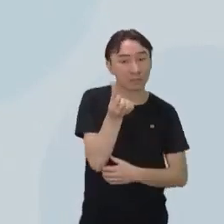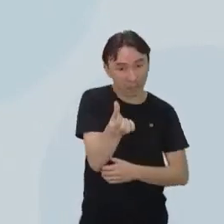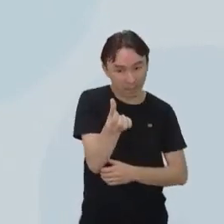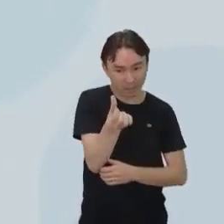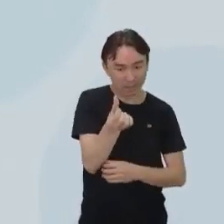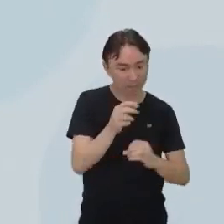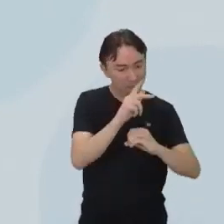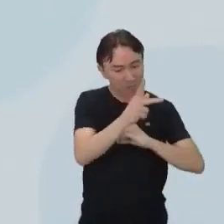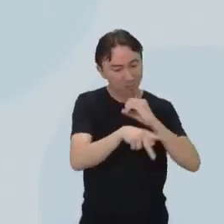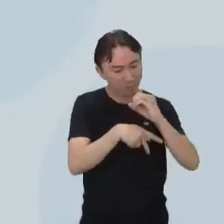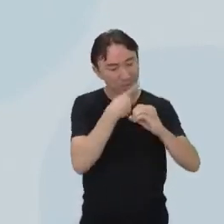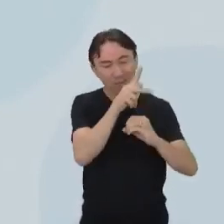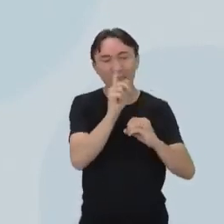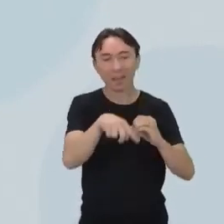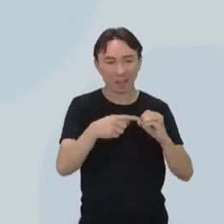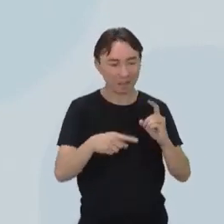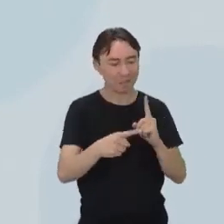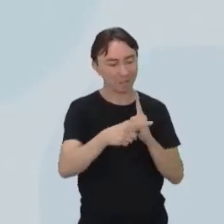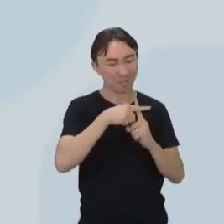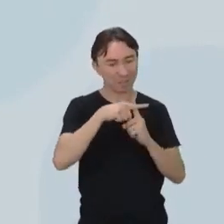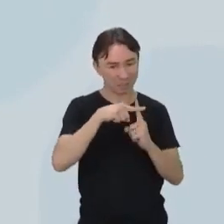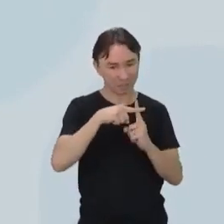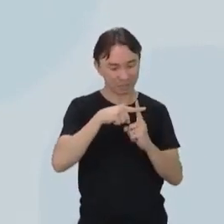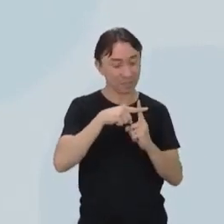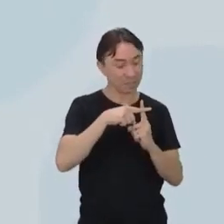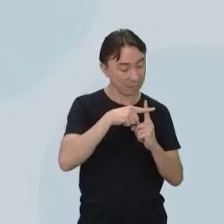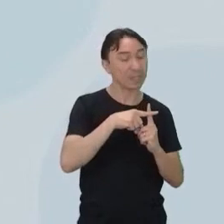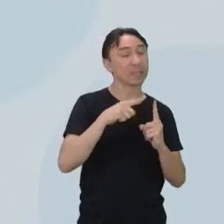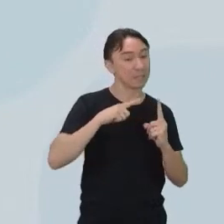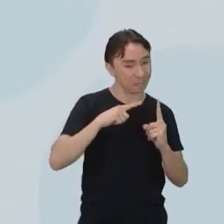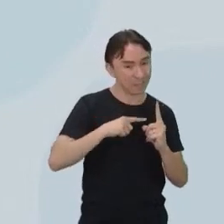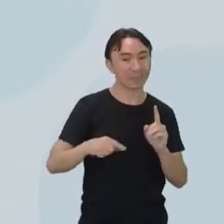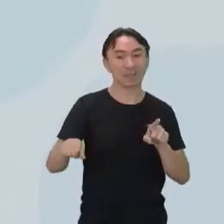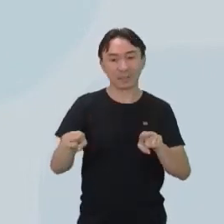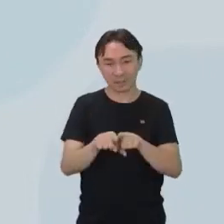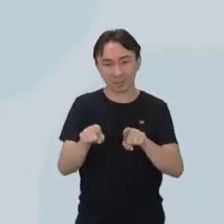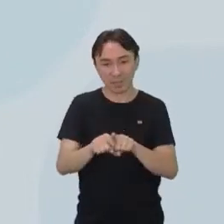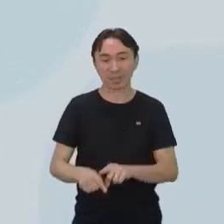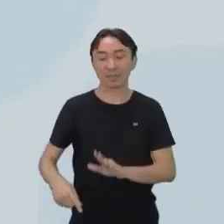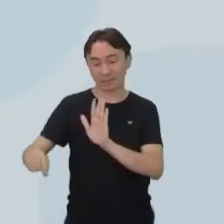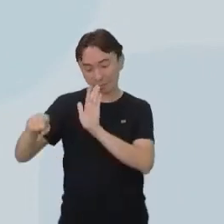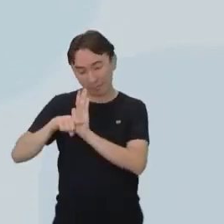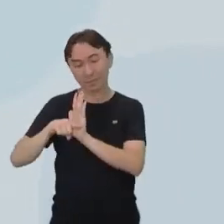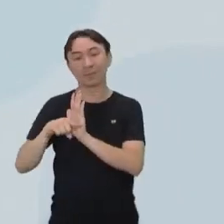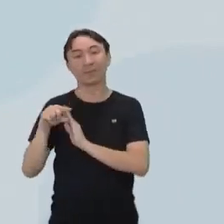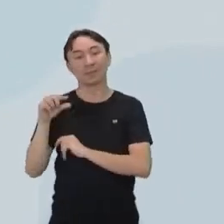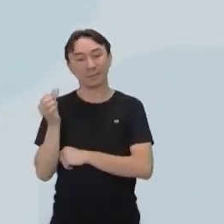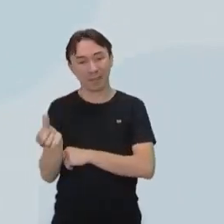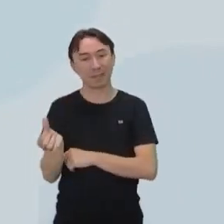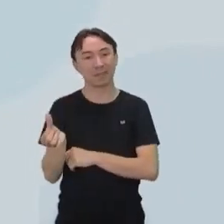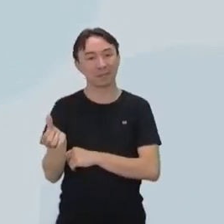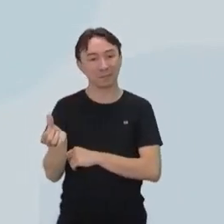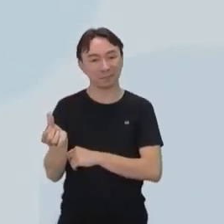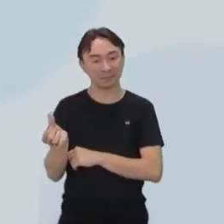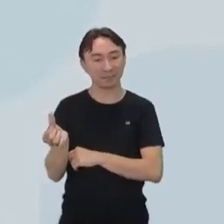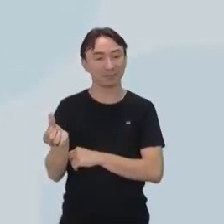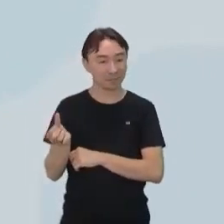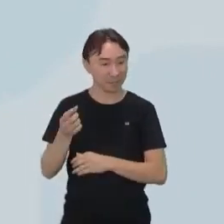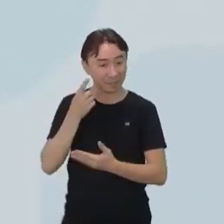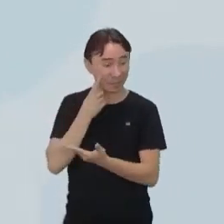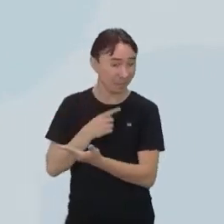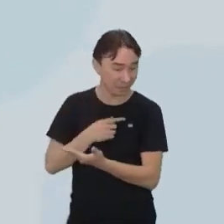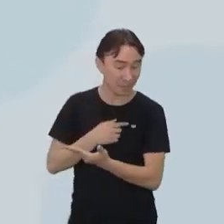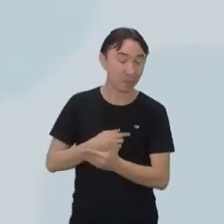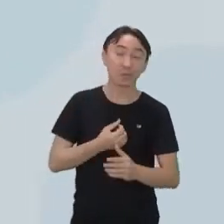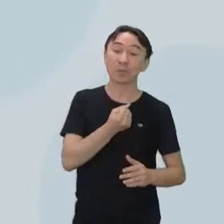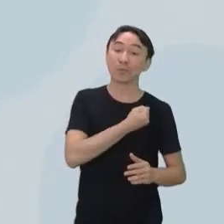partículas positivas, ele vai ter 6 negativas, certo? Então, ele vai ter 6 negativas. Então, o número atômico, ele é o número que